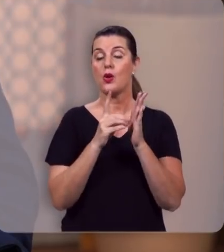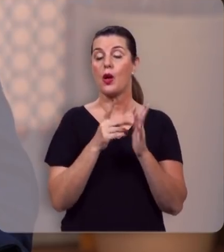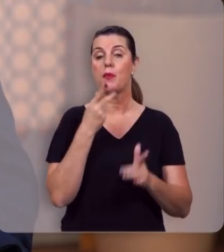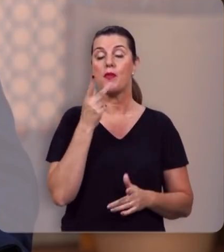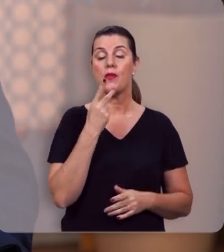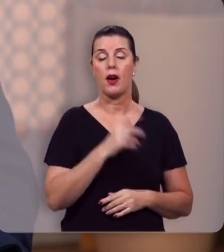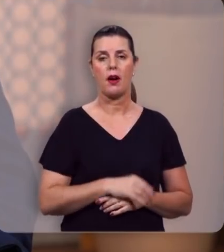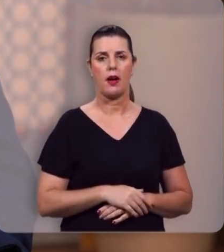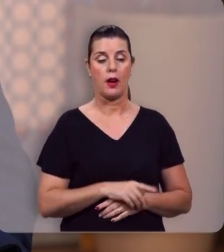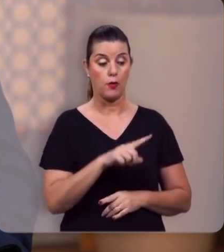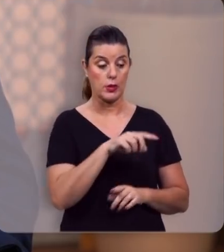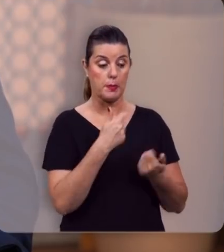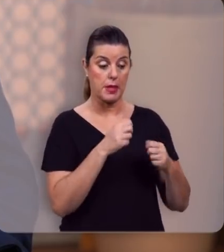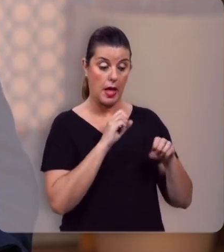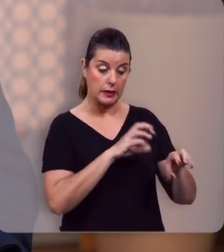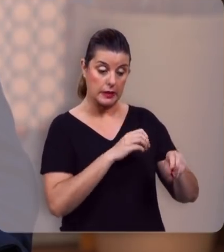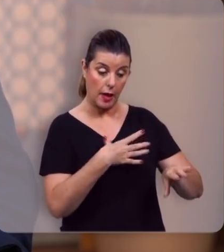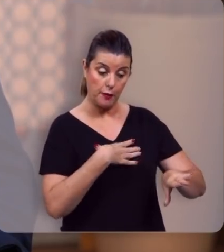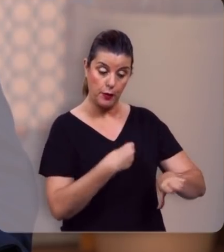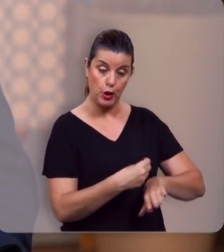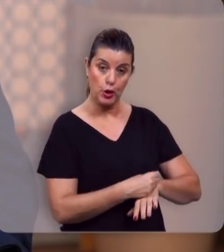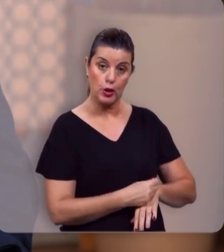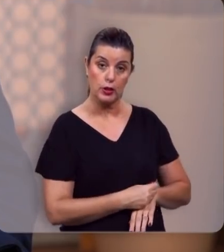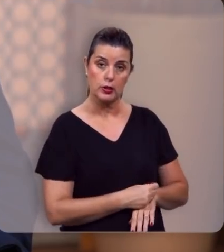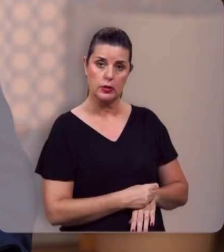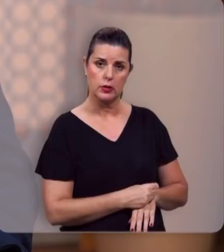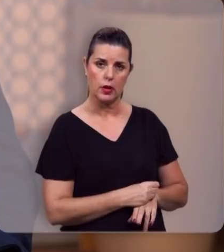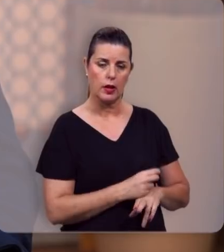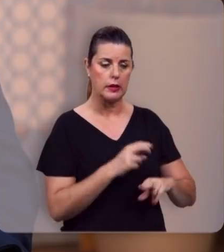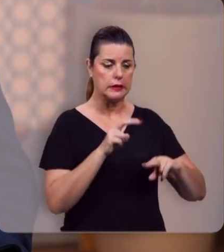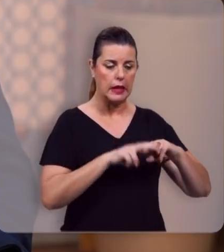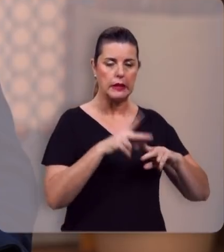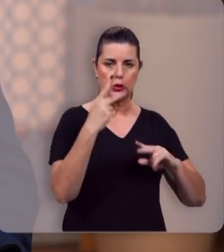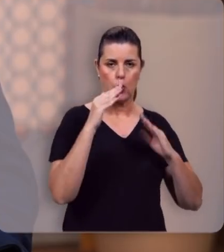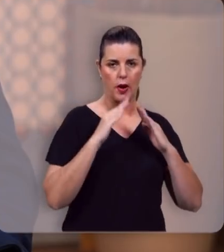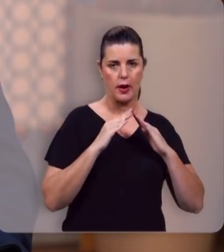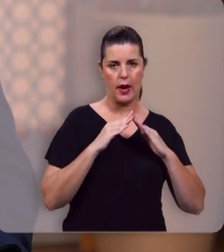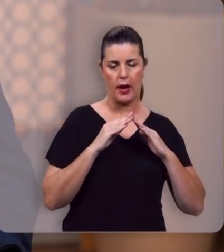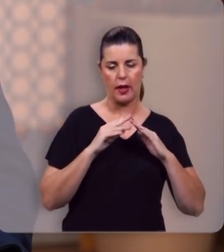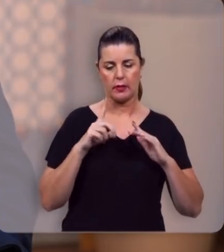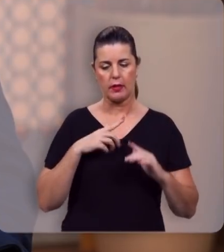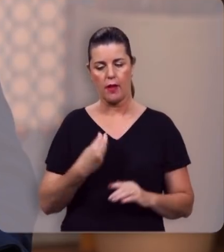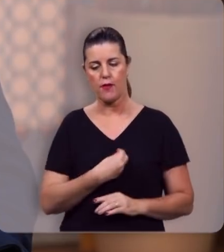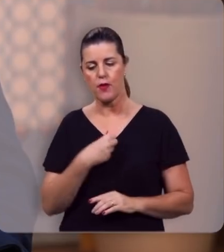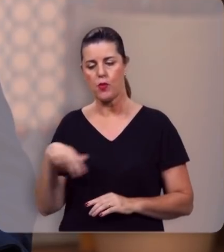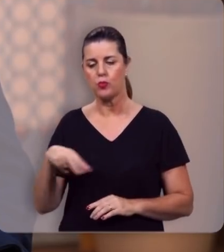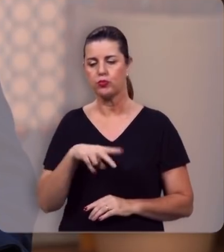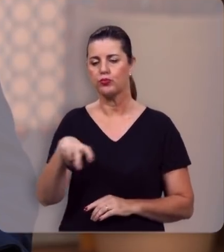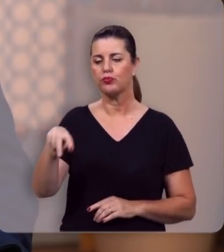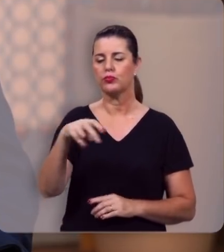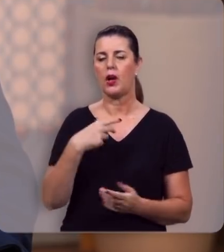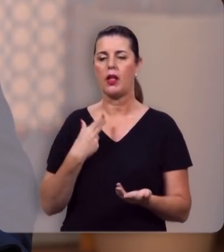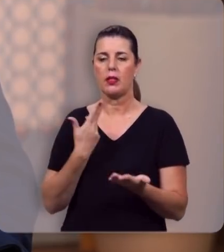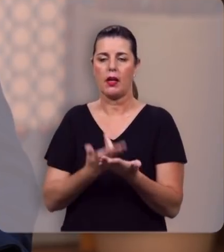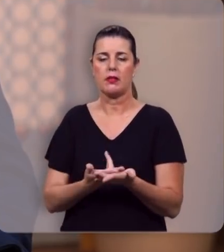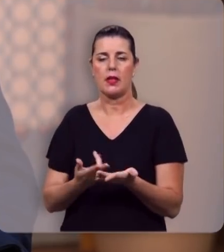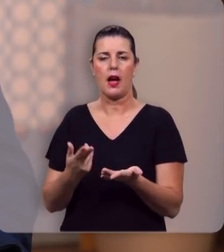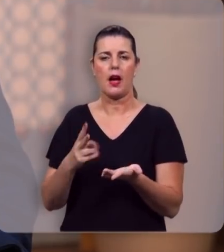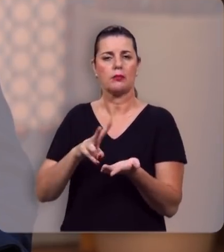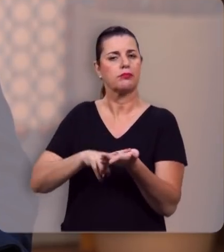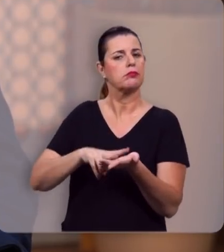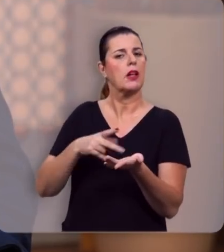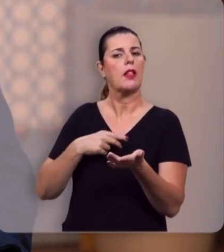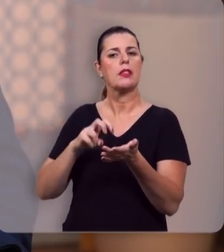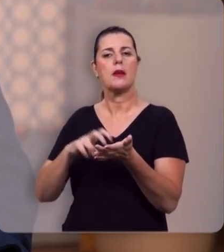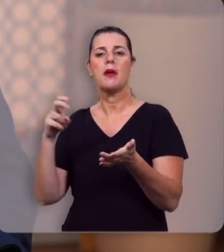você deveria ensinar o seu filho assentado em sua casa, andando pelo caminho, ao deitar-te, ao levantar-te,